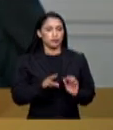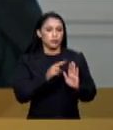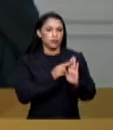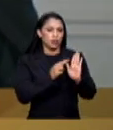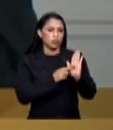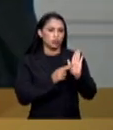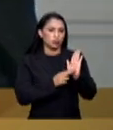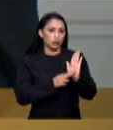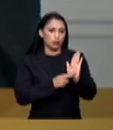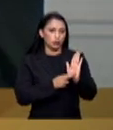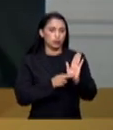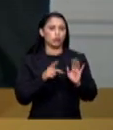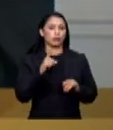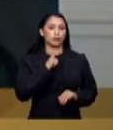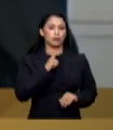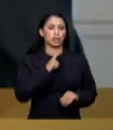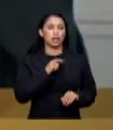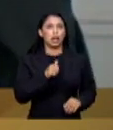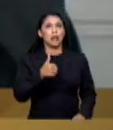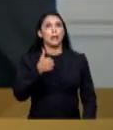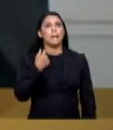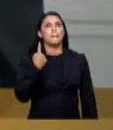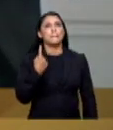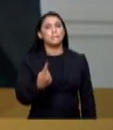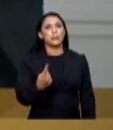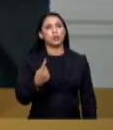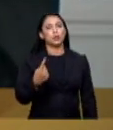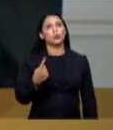norma positivada desde